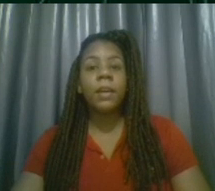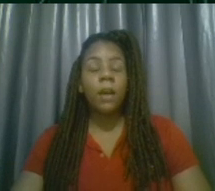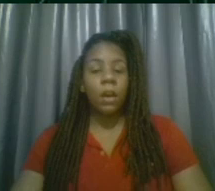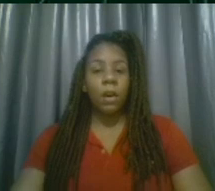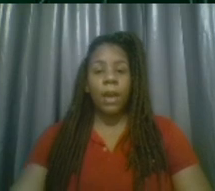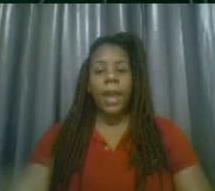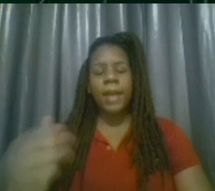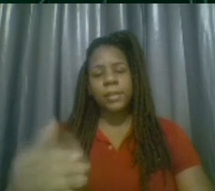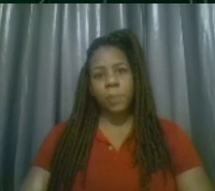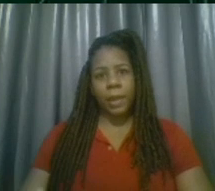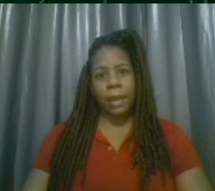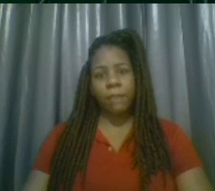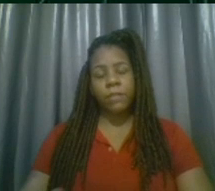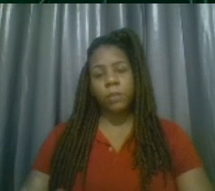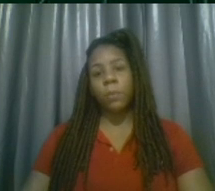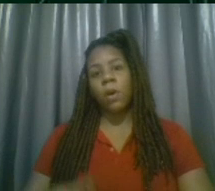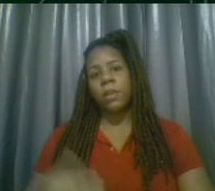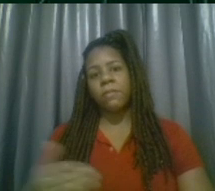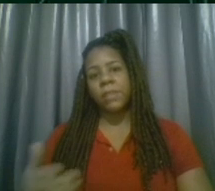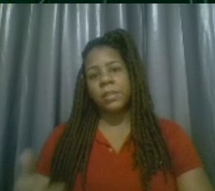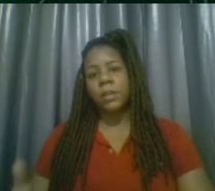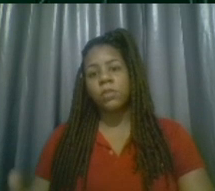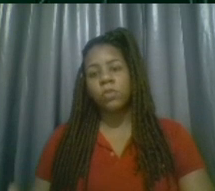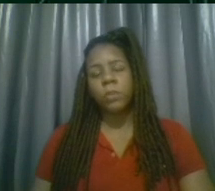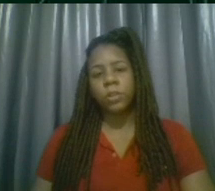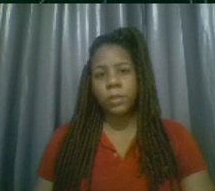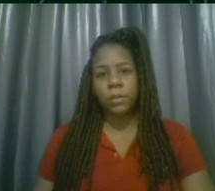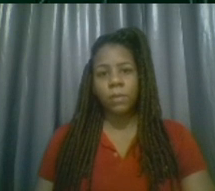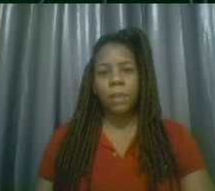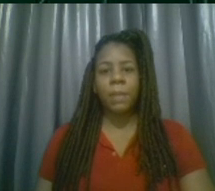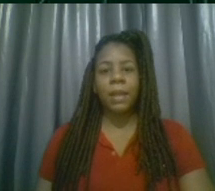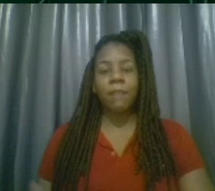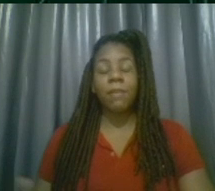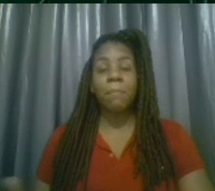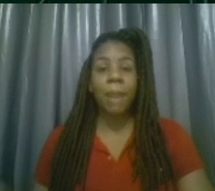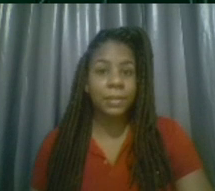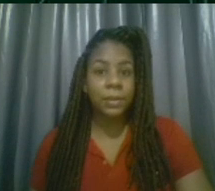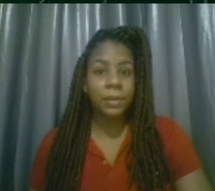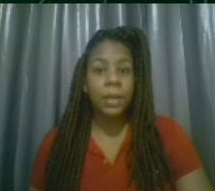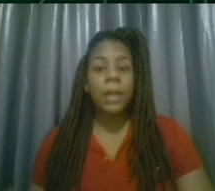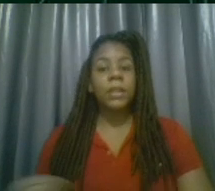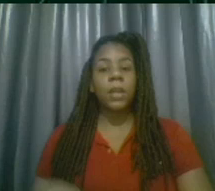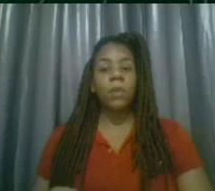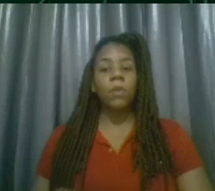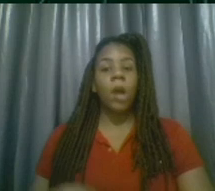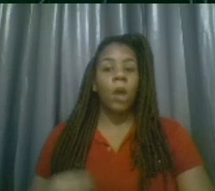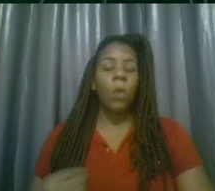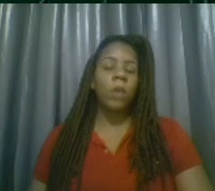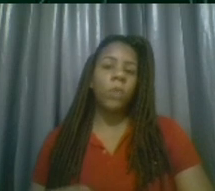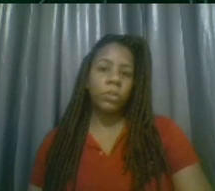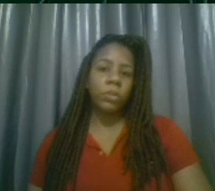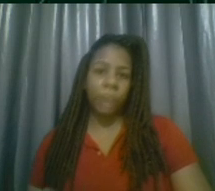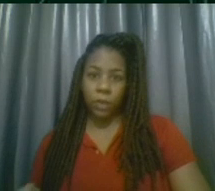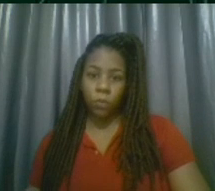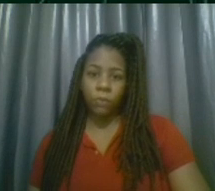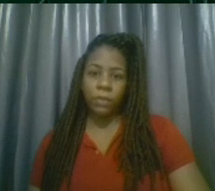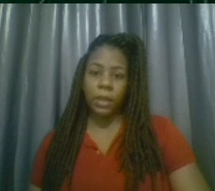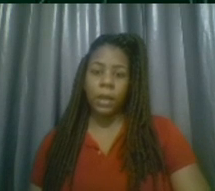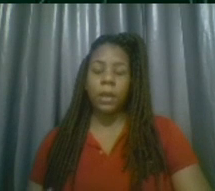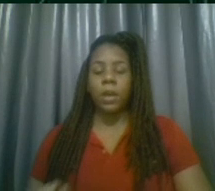todavia. Essas palavras podem fazer a substituição da palavra mas. Então, quando eu tiver